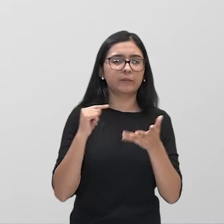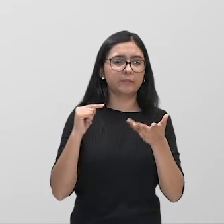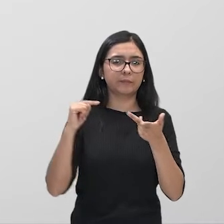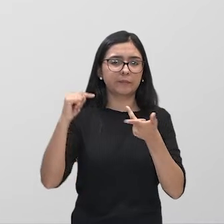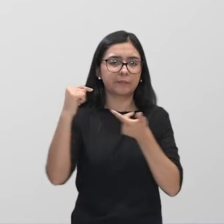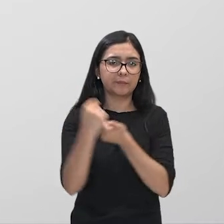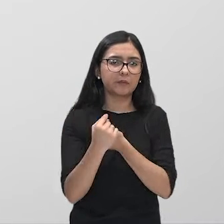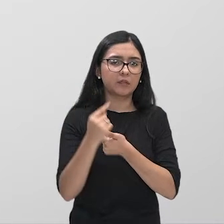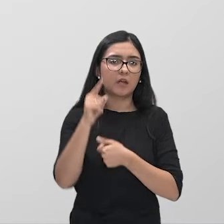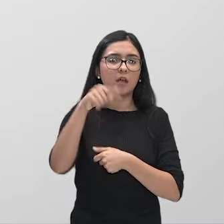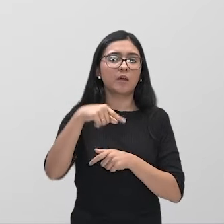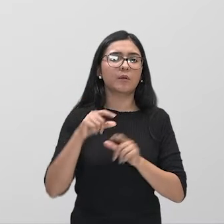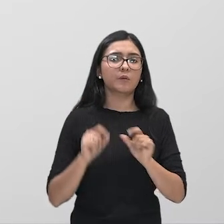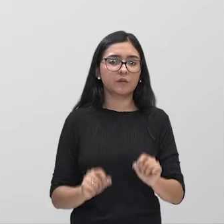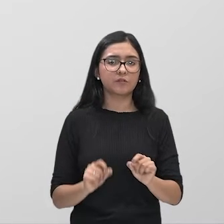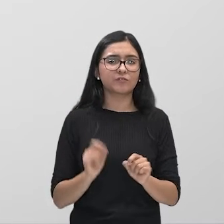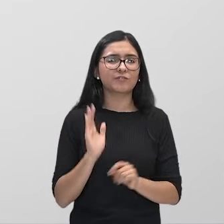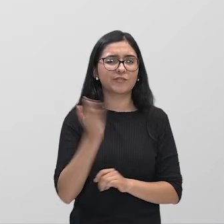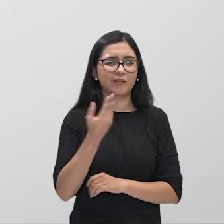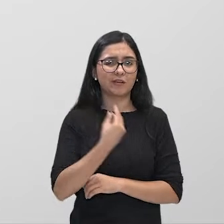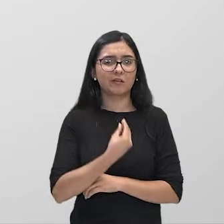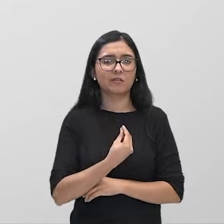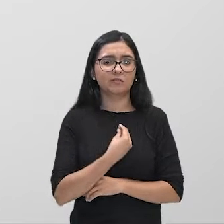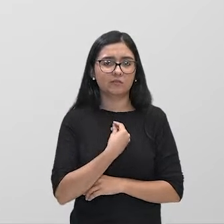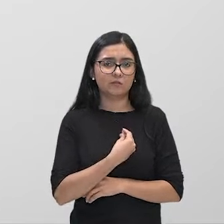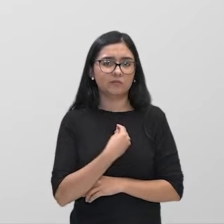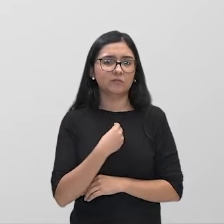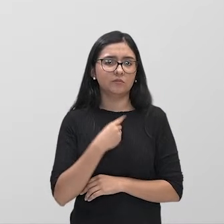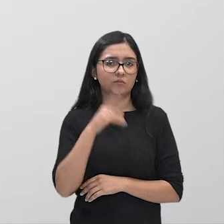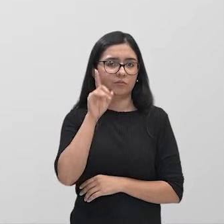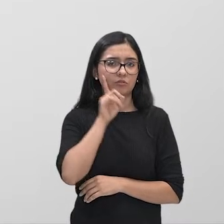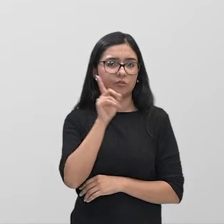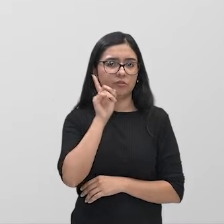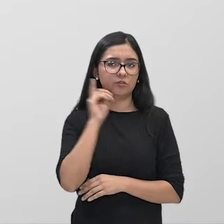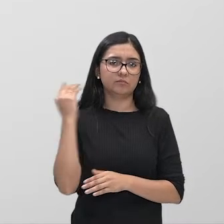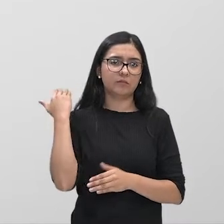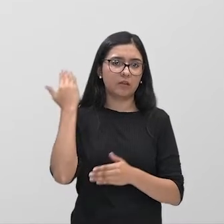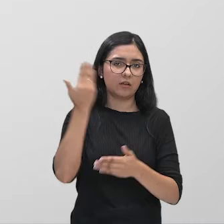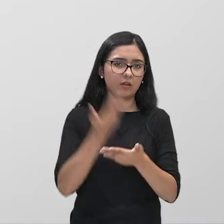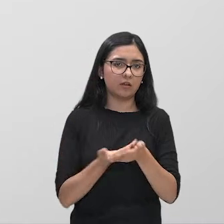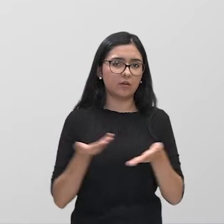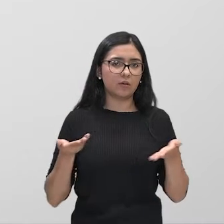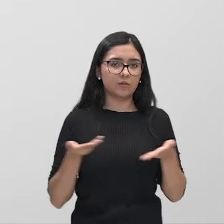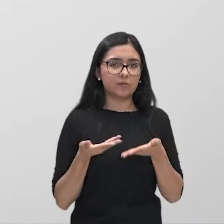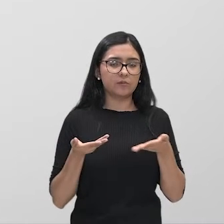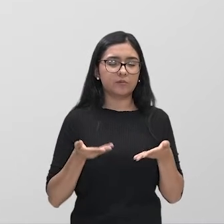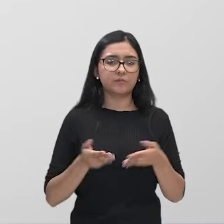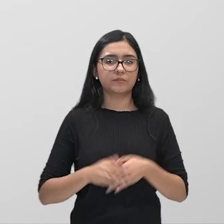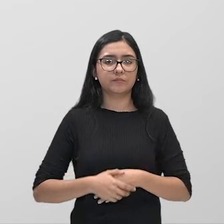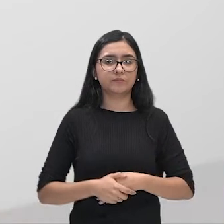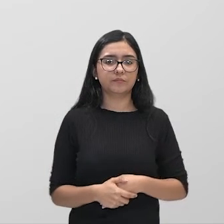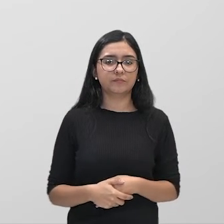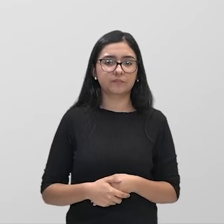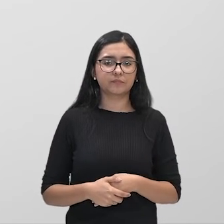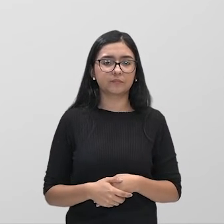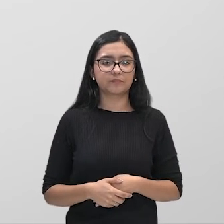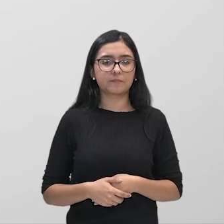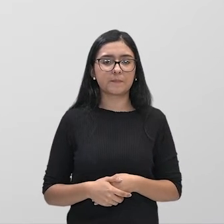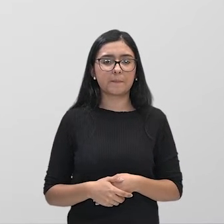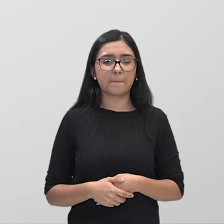é bem presente, perdão, no nosso dia a dia. Pode passar.